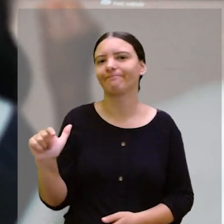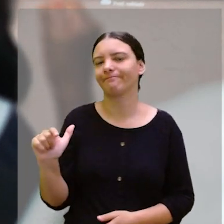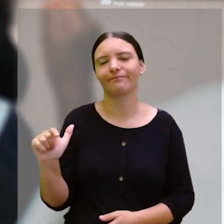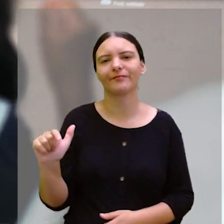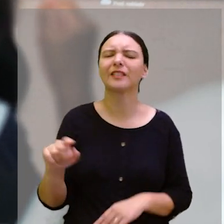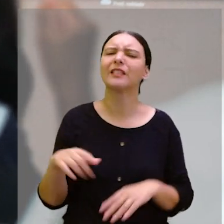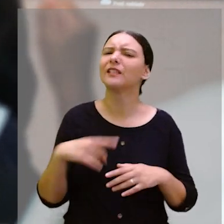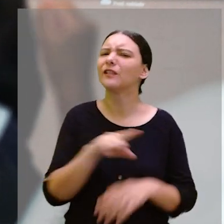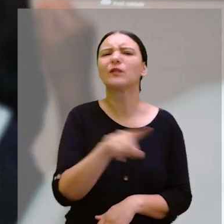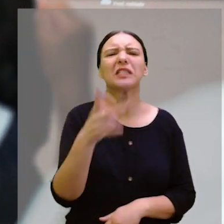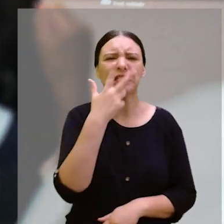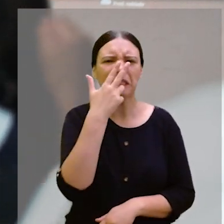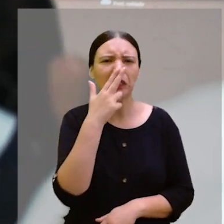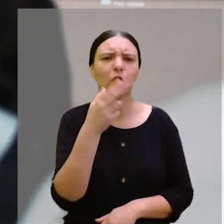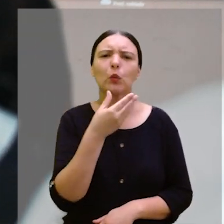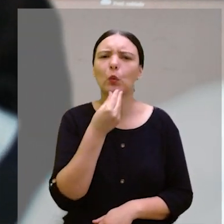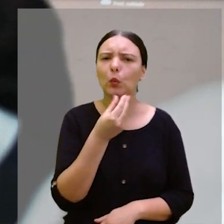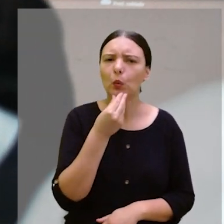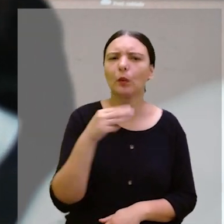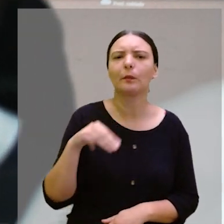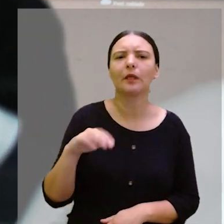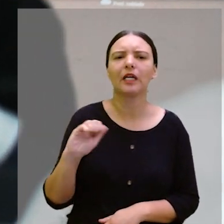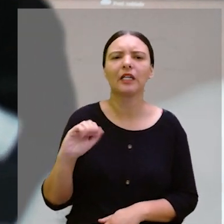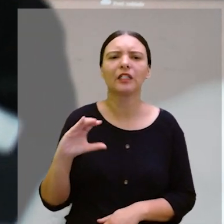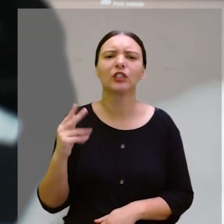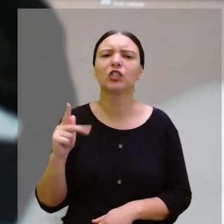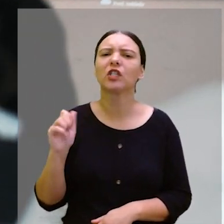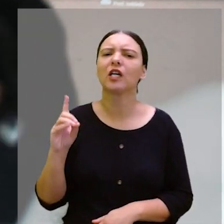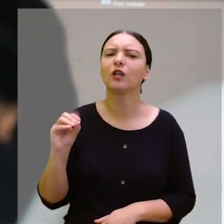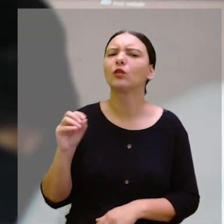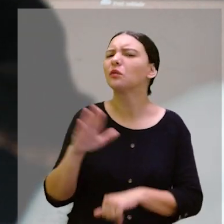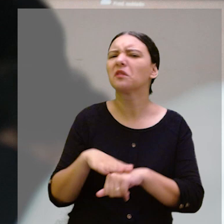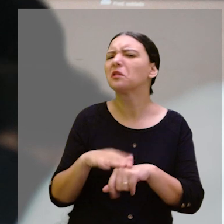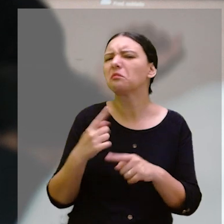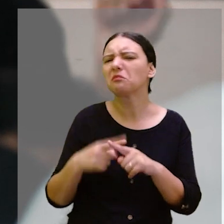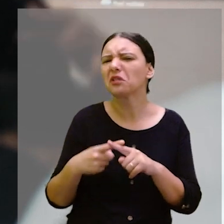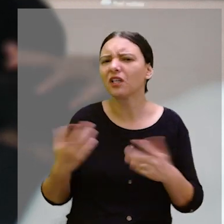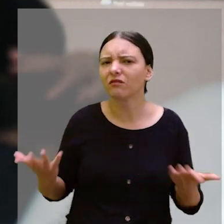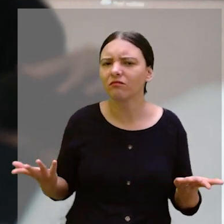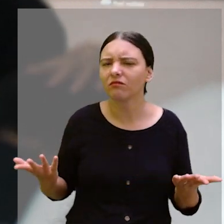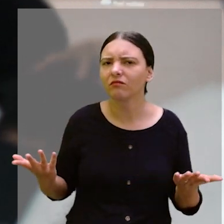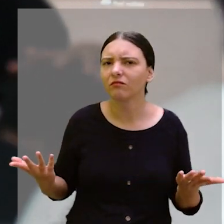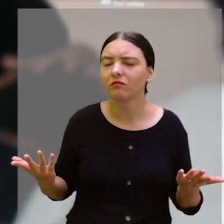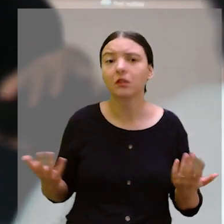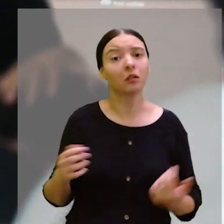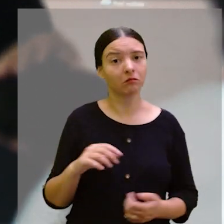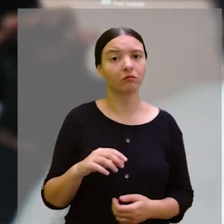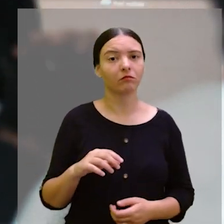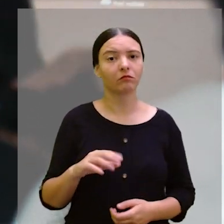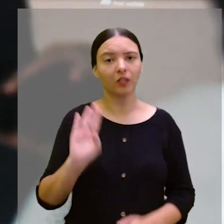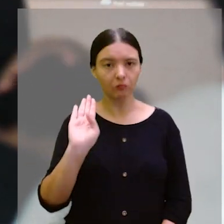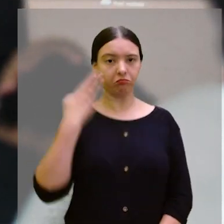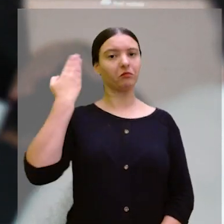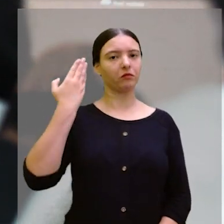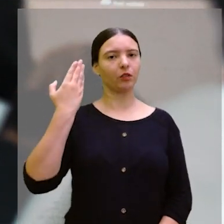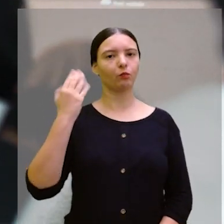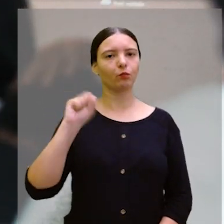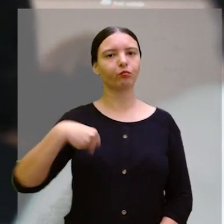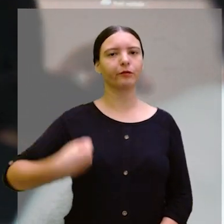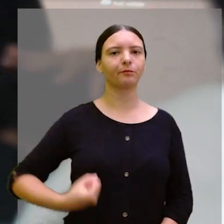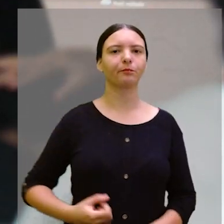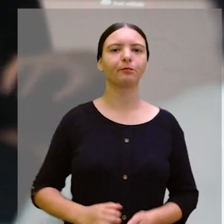E por que vocês acham que o Machado de Assis fez isso? Ele podia ter dito: Capitu me traiu.